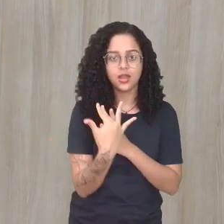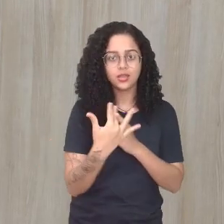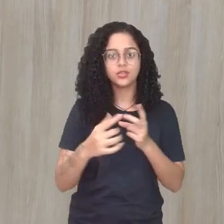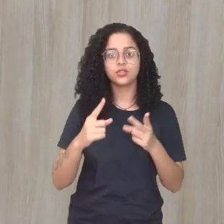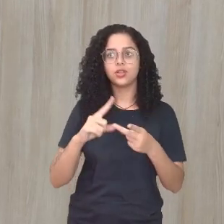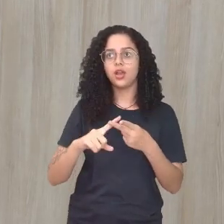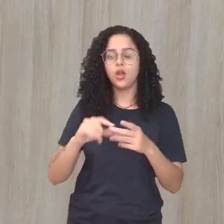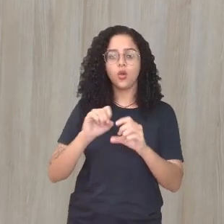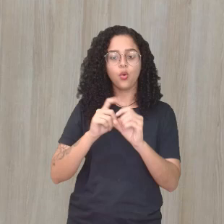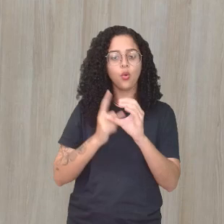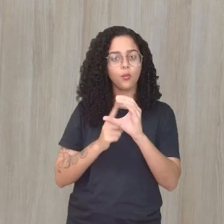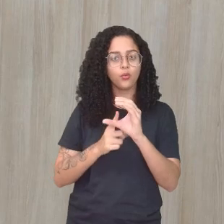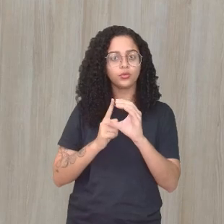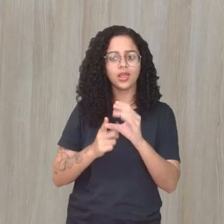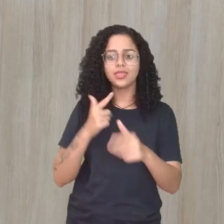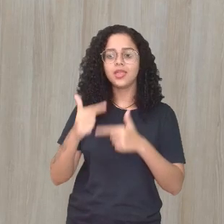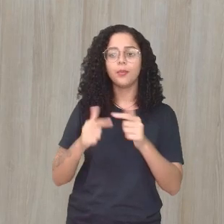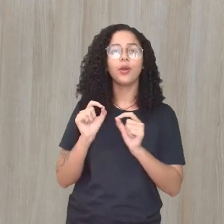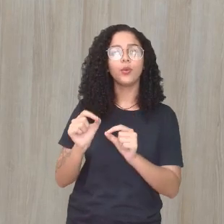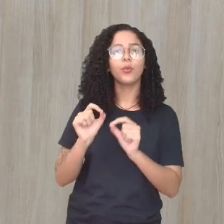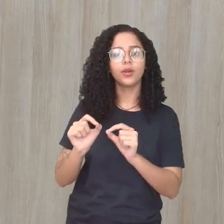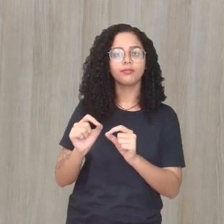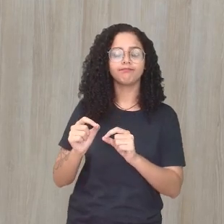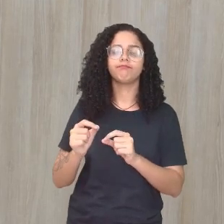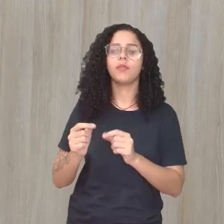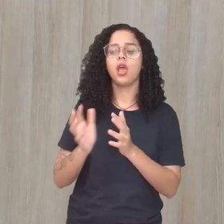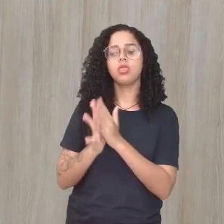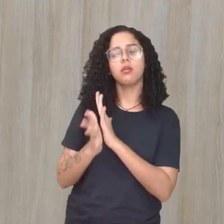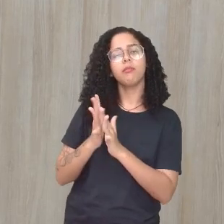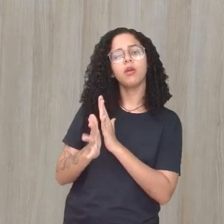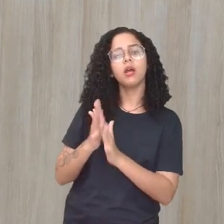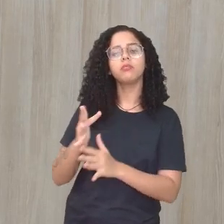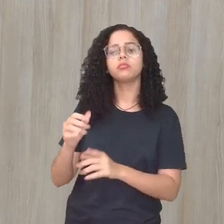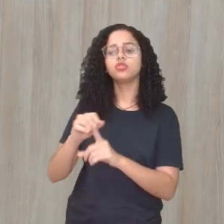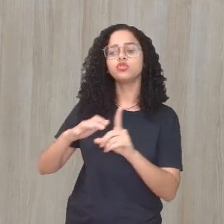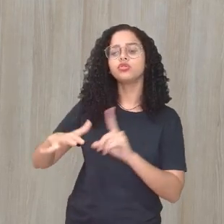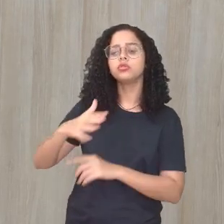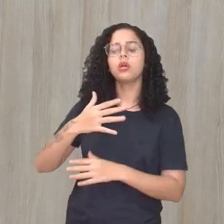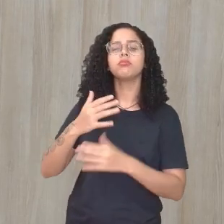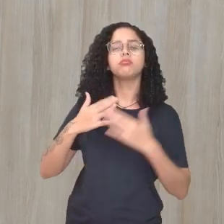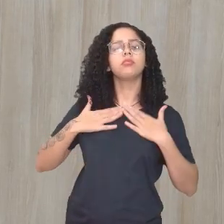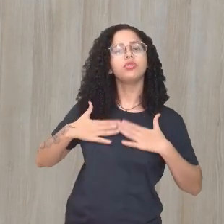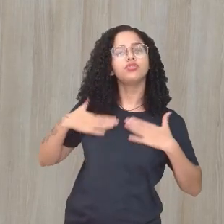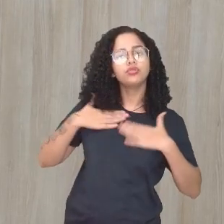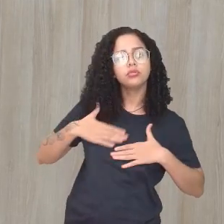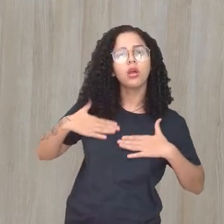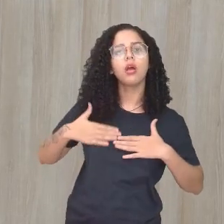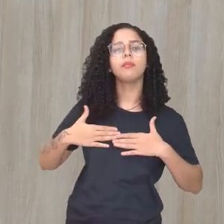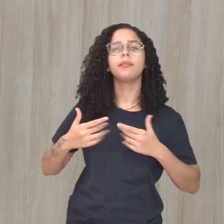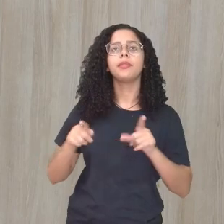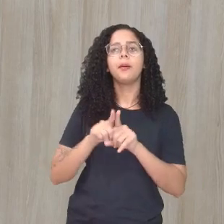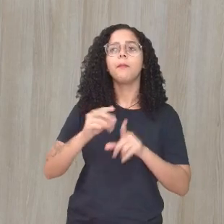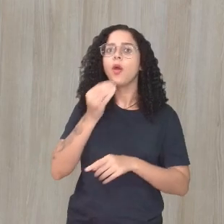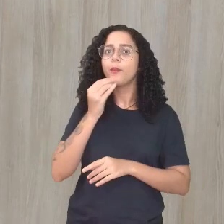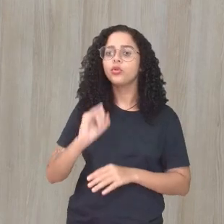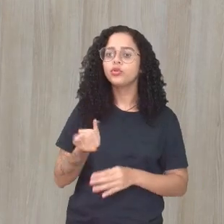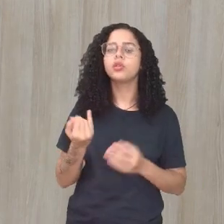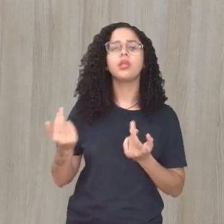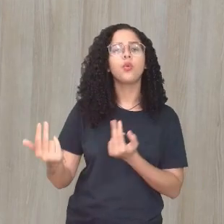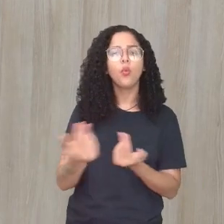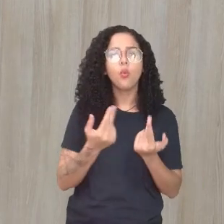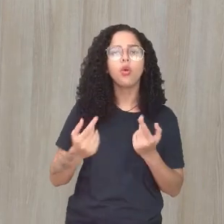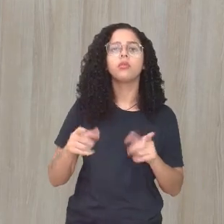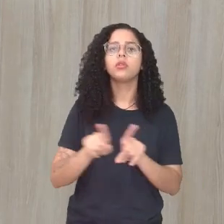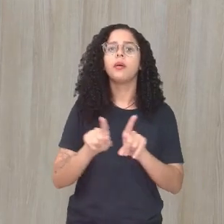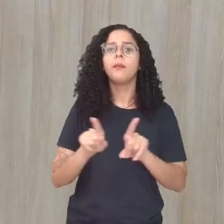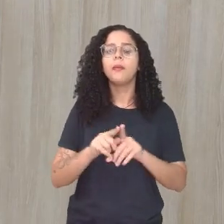trabalha muito com a dinâmica, né, do bem-estar social, da igualdade de oportunidades, né, da